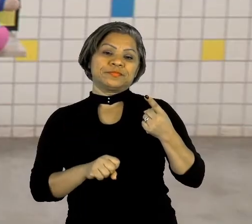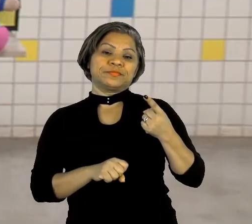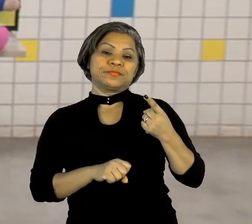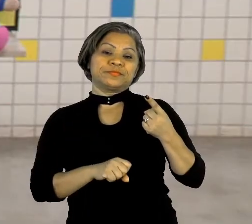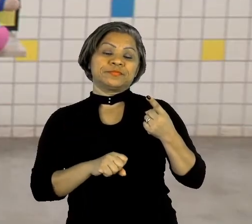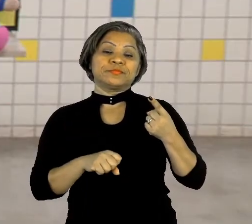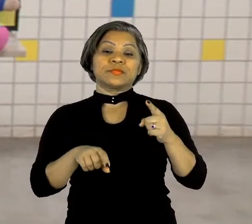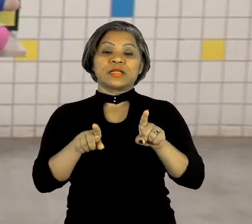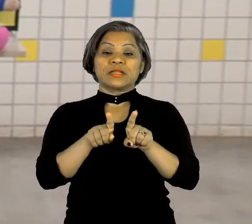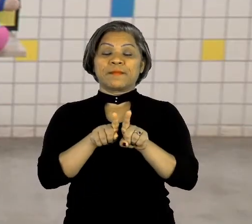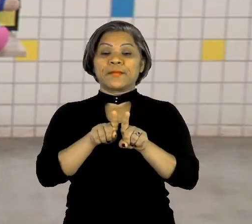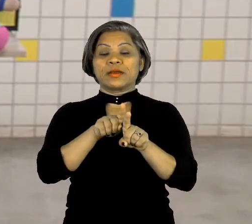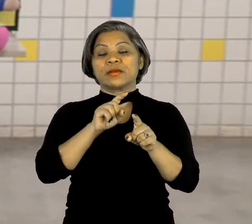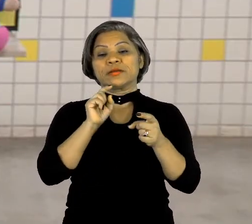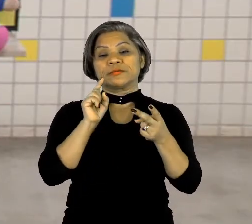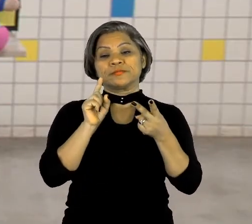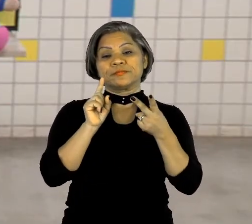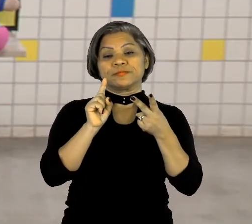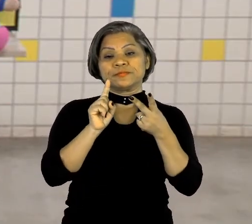Menina,